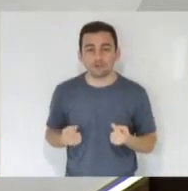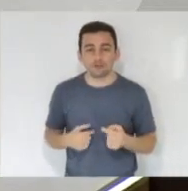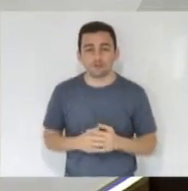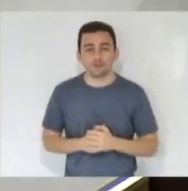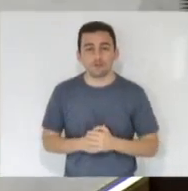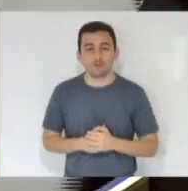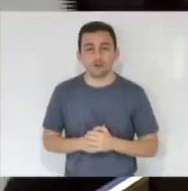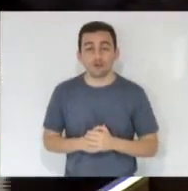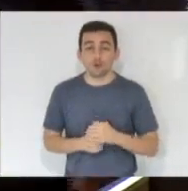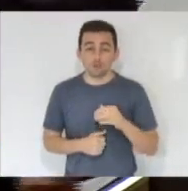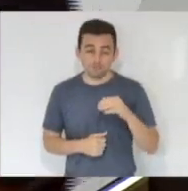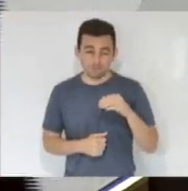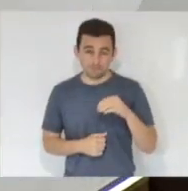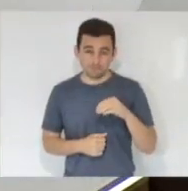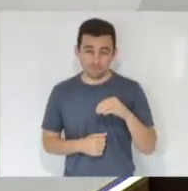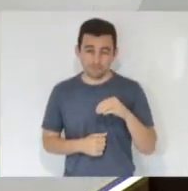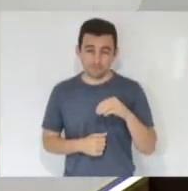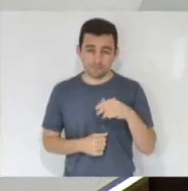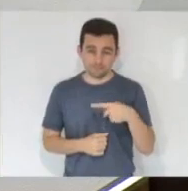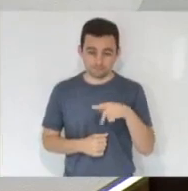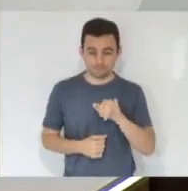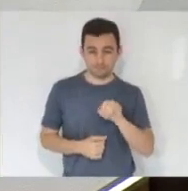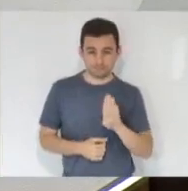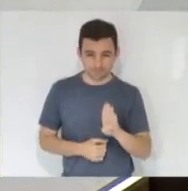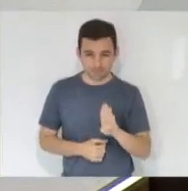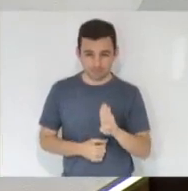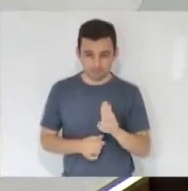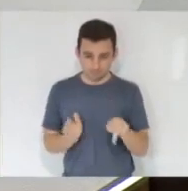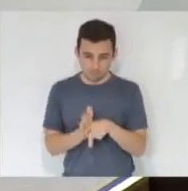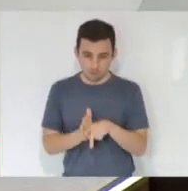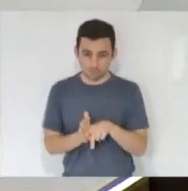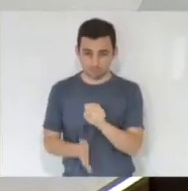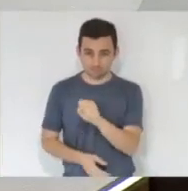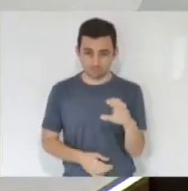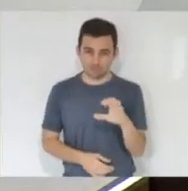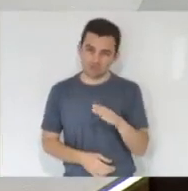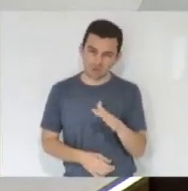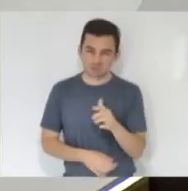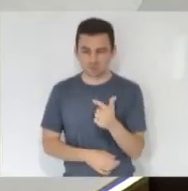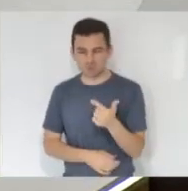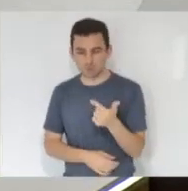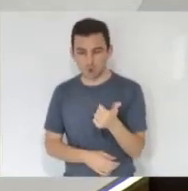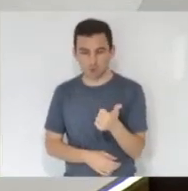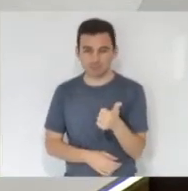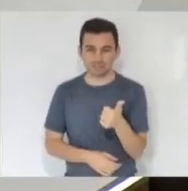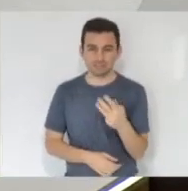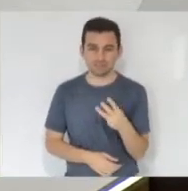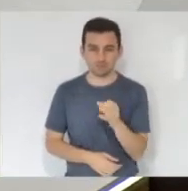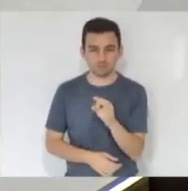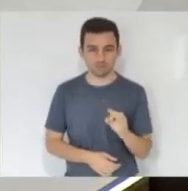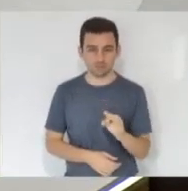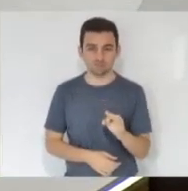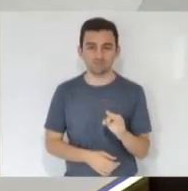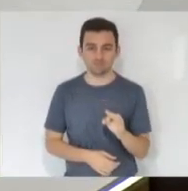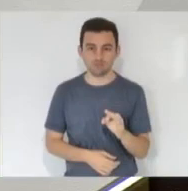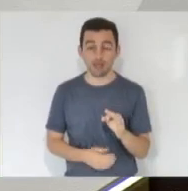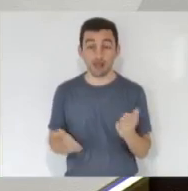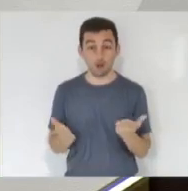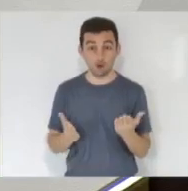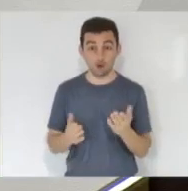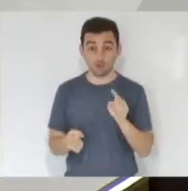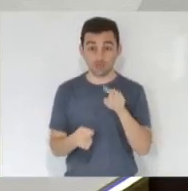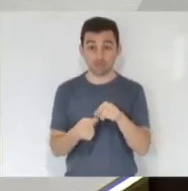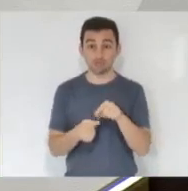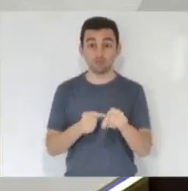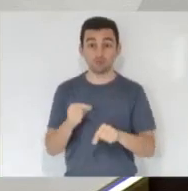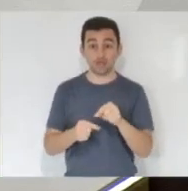O PIB catarinense do turismo já é de 12%, 13%. Nossa meta é